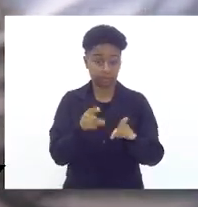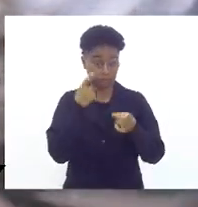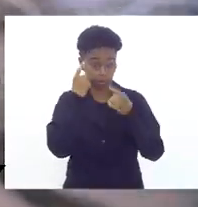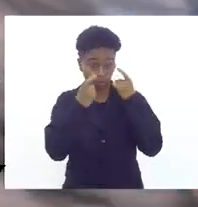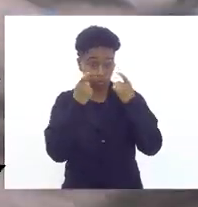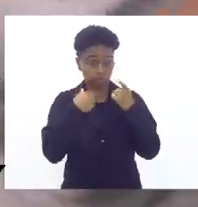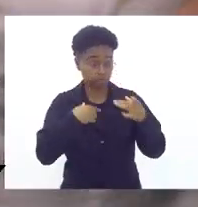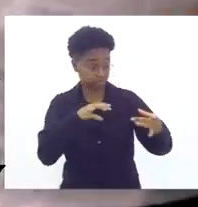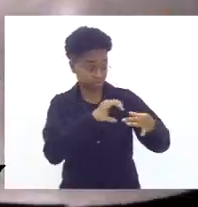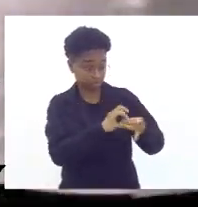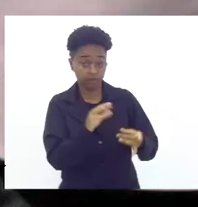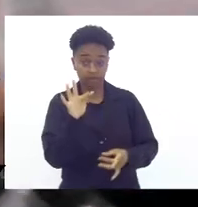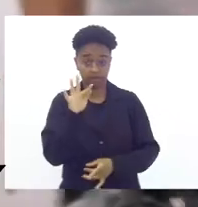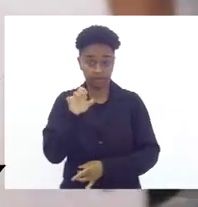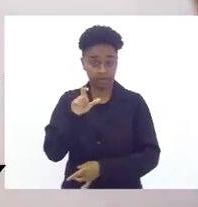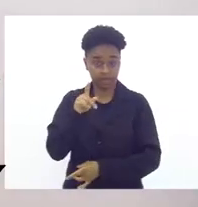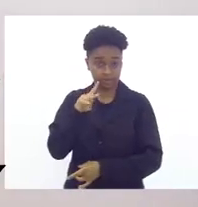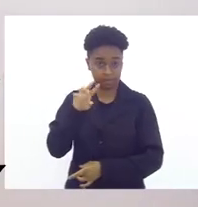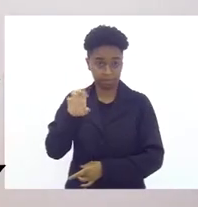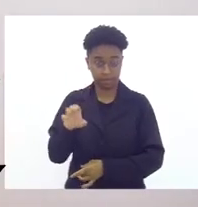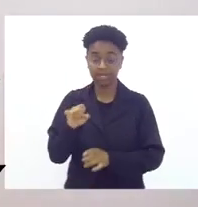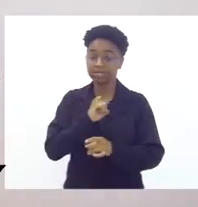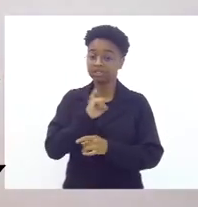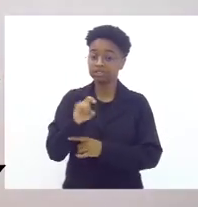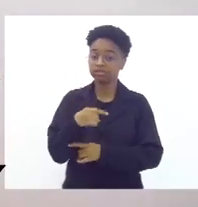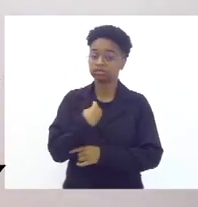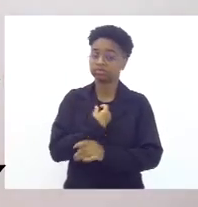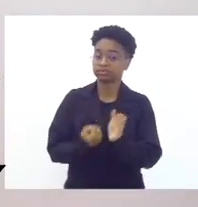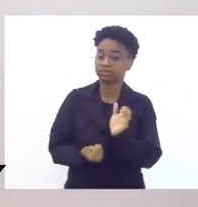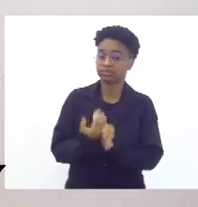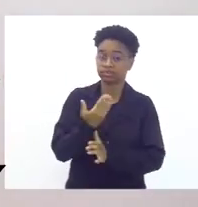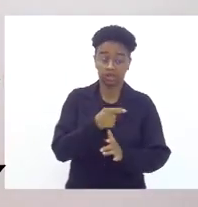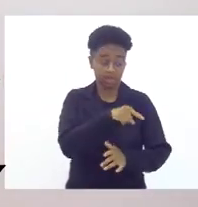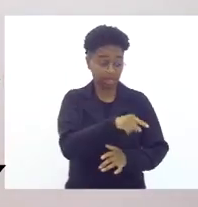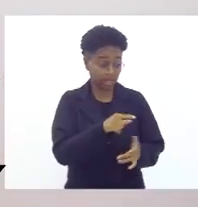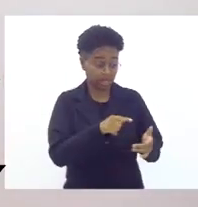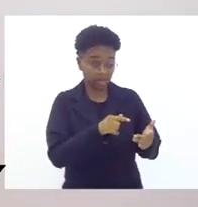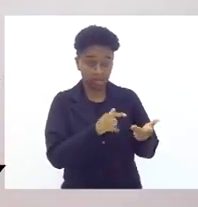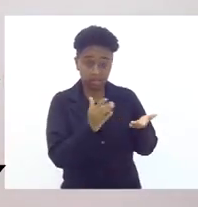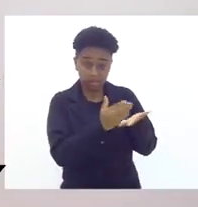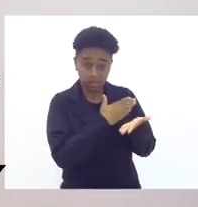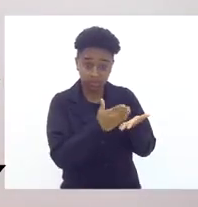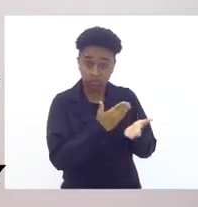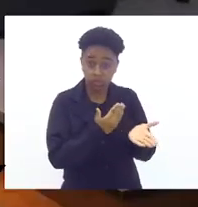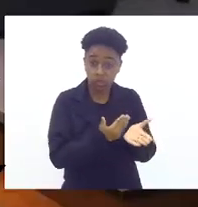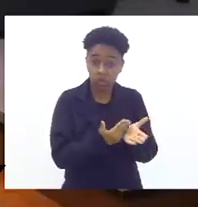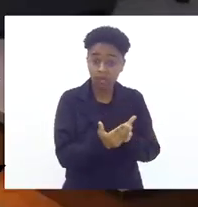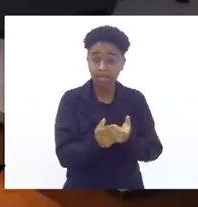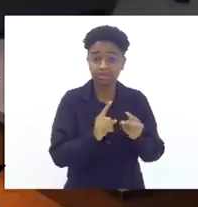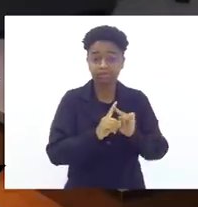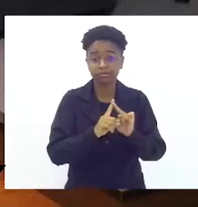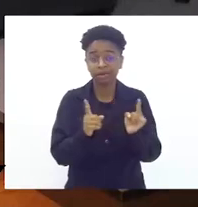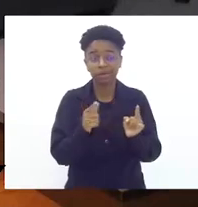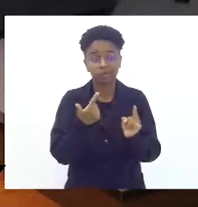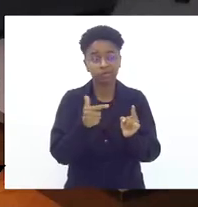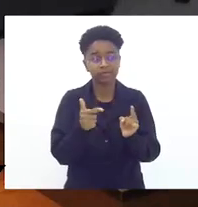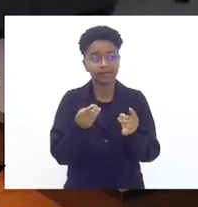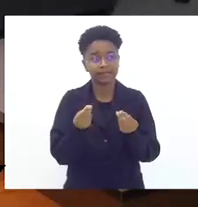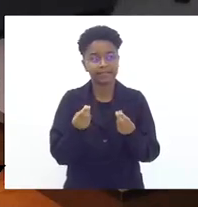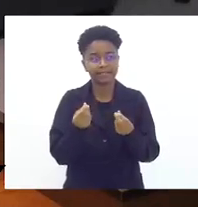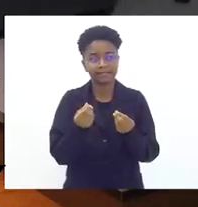divido aqui com Felipe de regulamentar e chancelar um algo que já começa sem qualquer tipo de